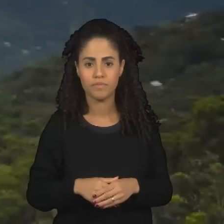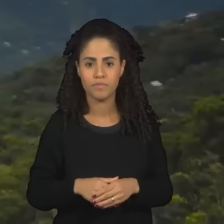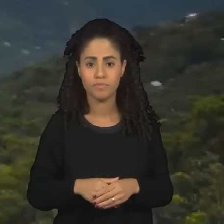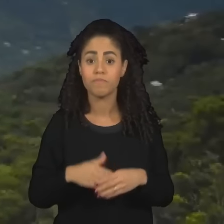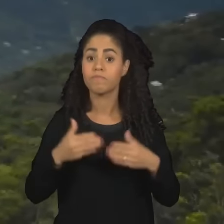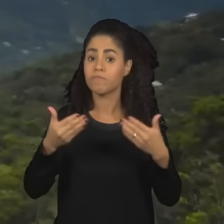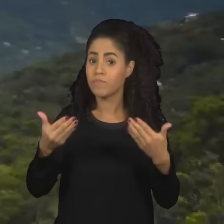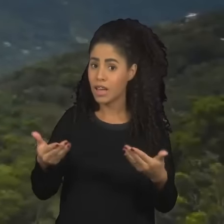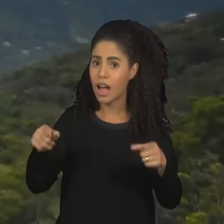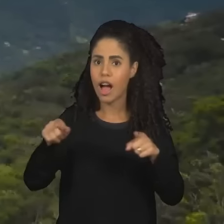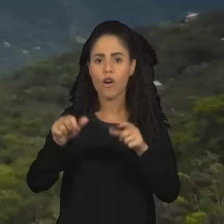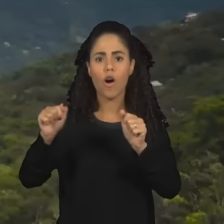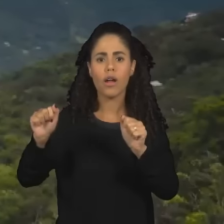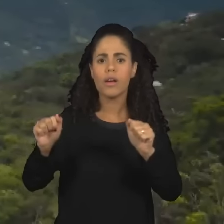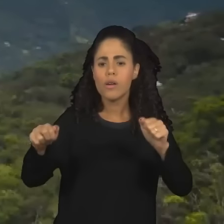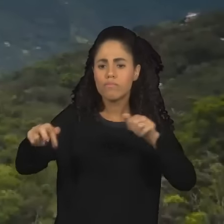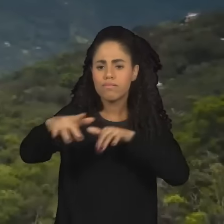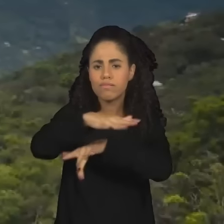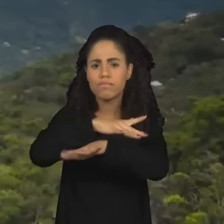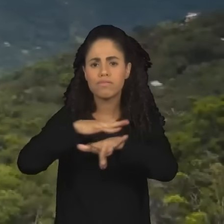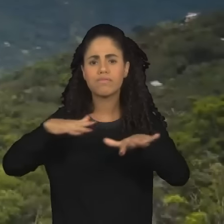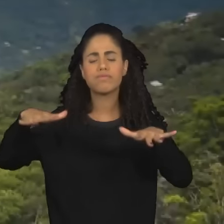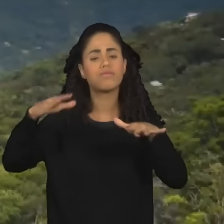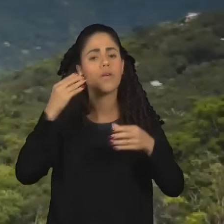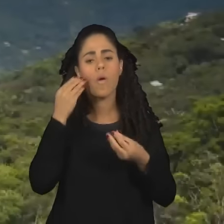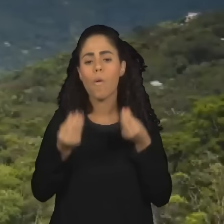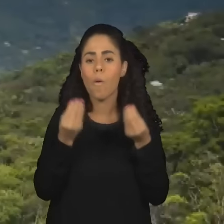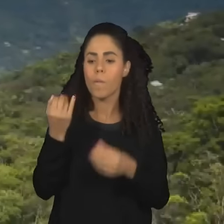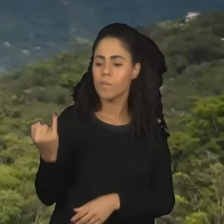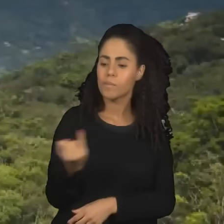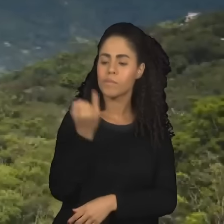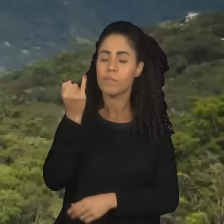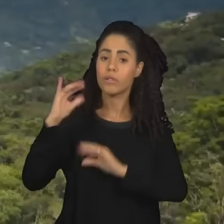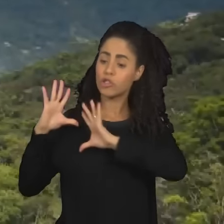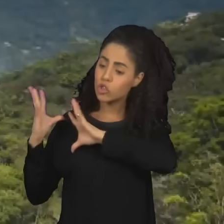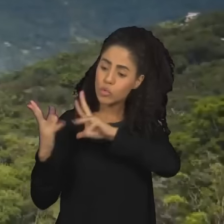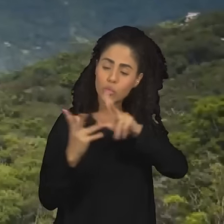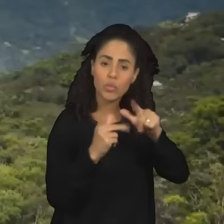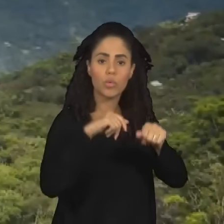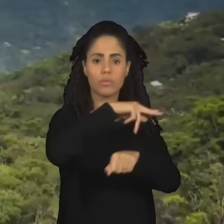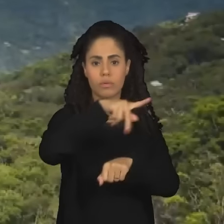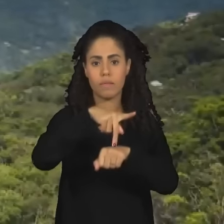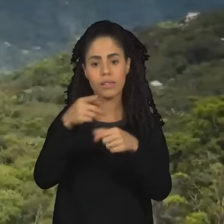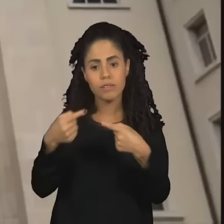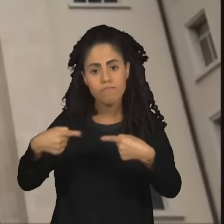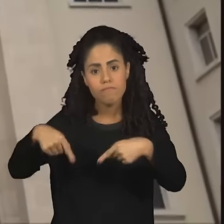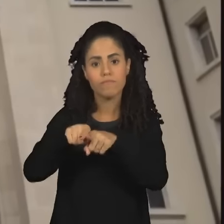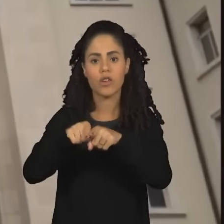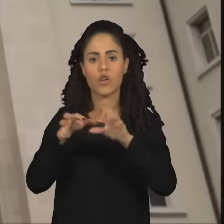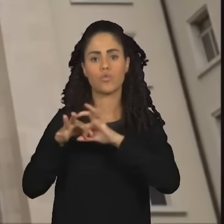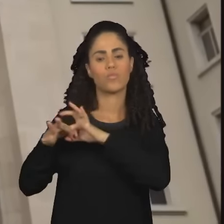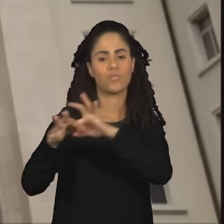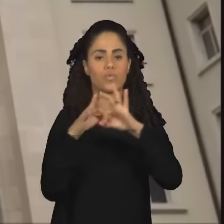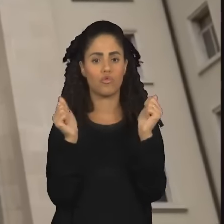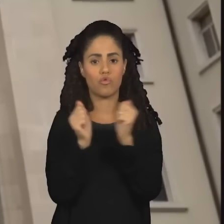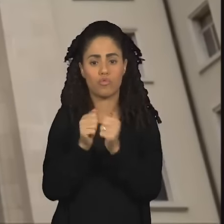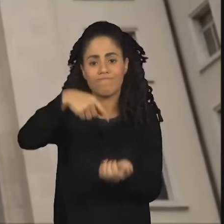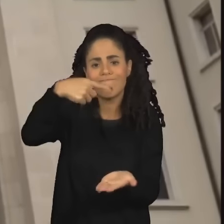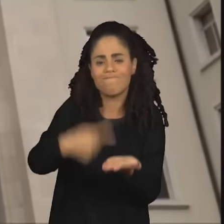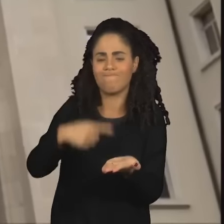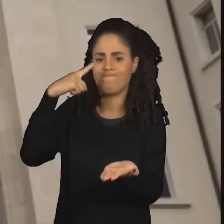Como a atmosfera não tem fronteiras, é essencial que todas as nações atuem juntas. Tarefa